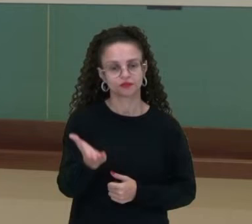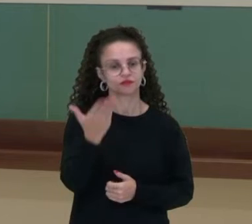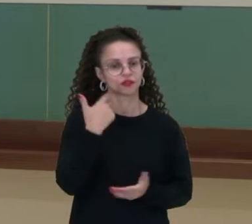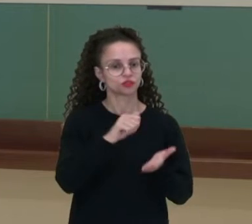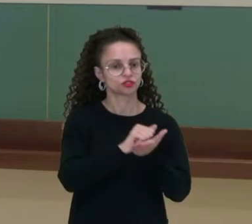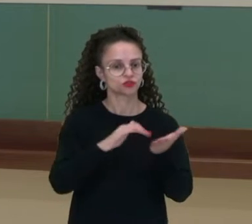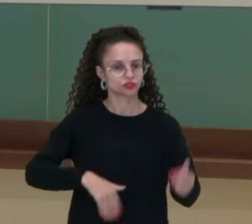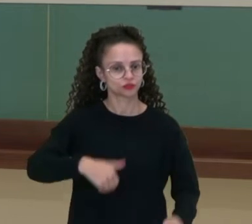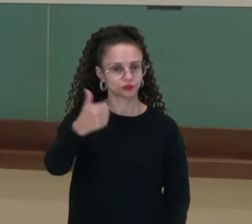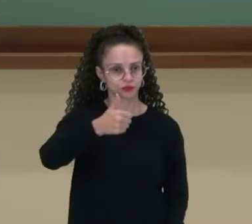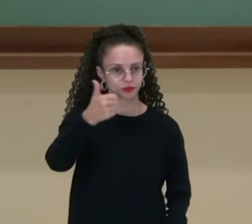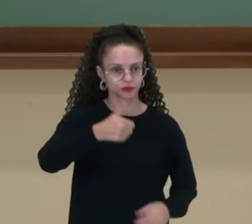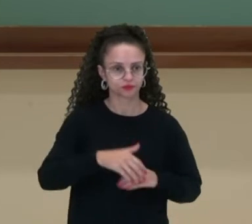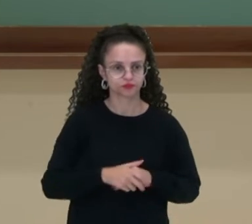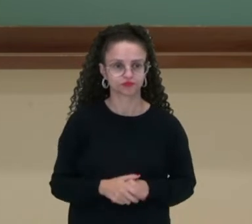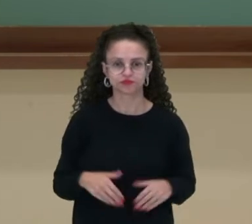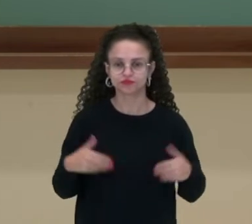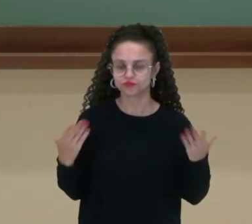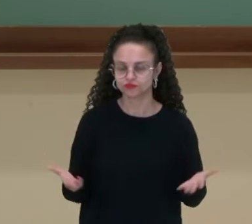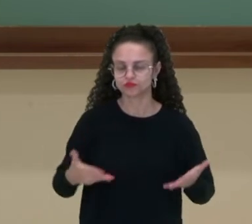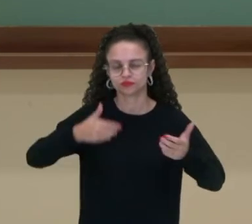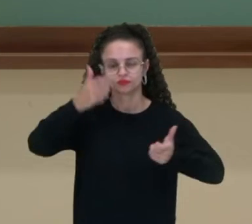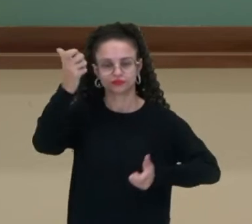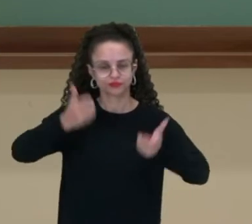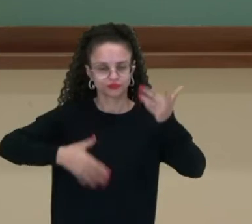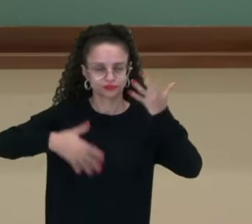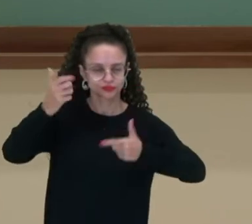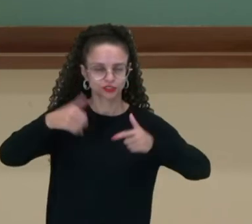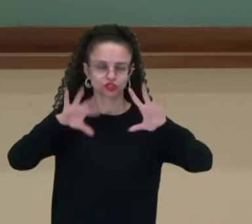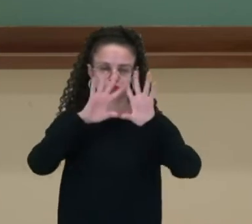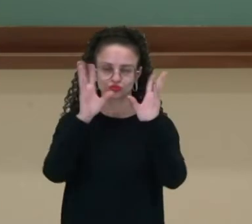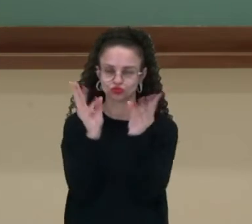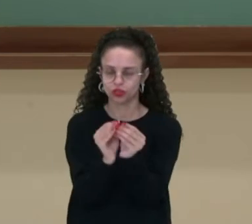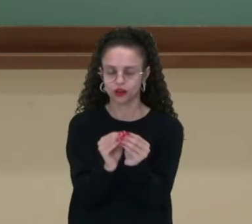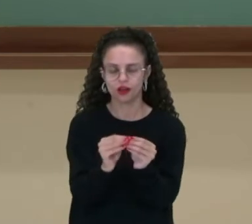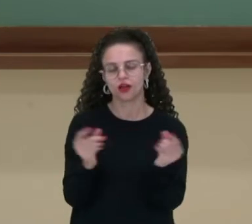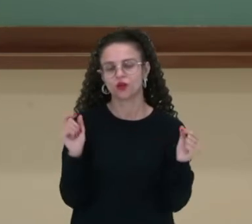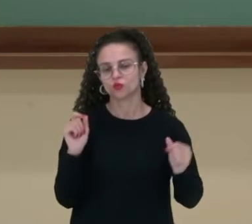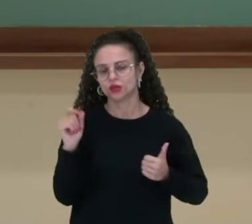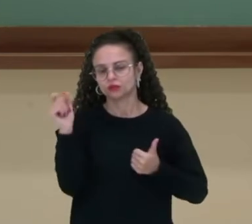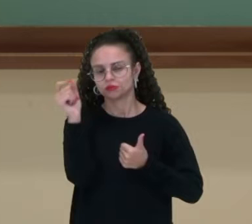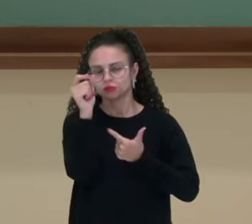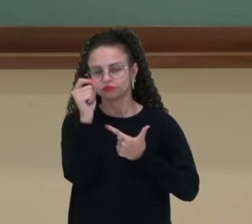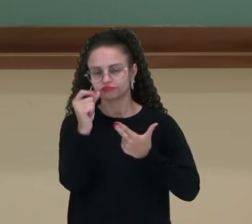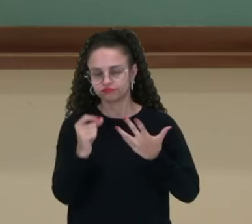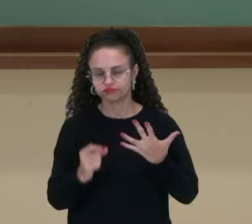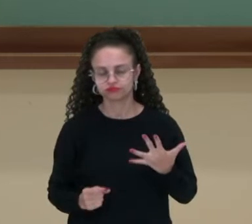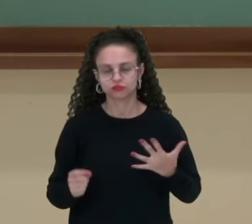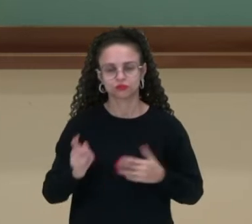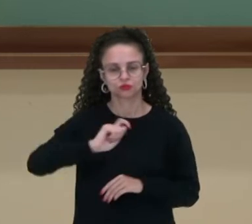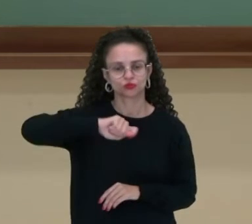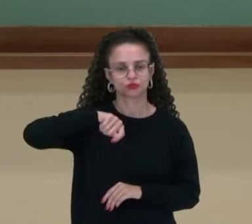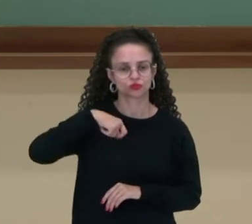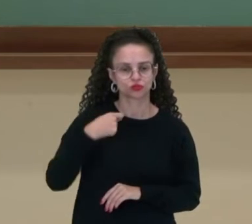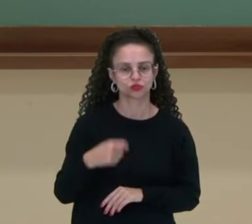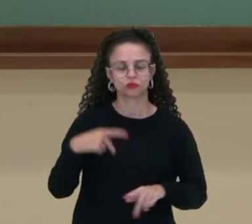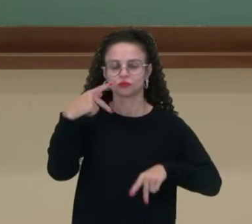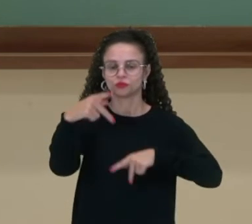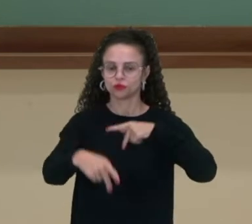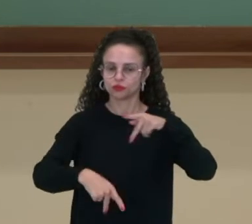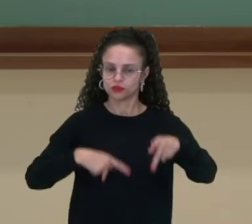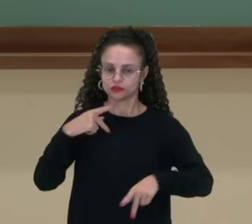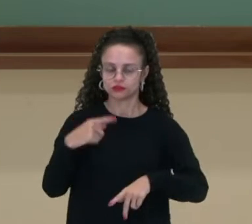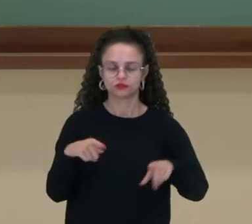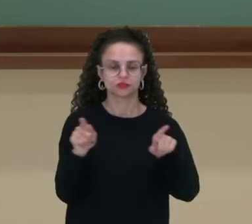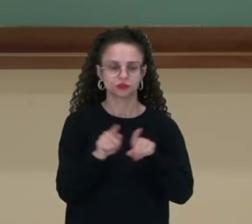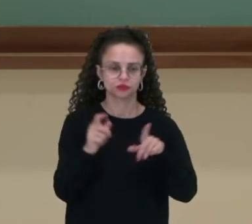nossa primeira atividade. Então nós falamos aqui então de um modo geral aí dos aspectos de número de população, falamos